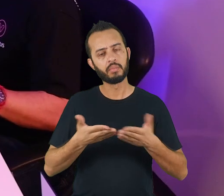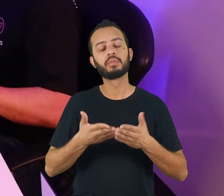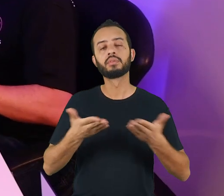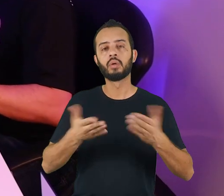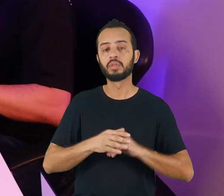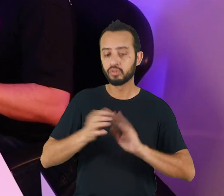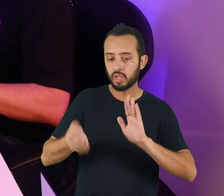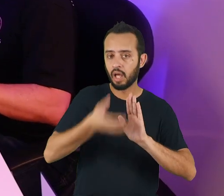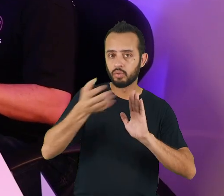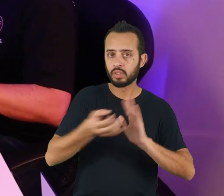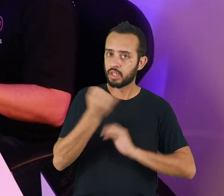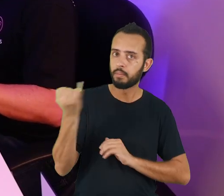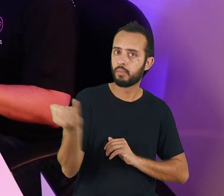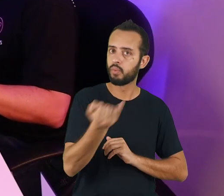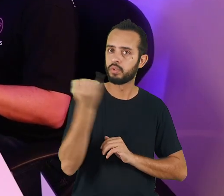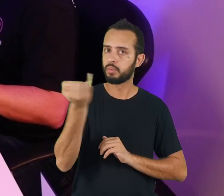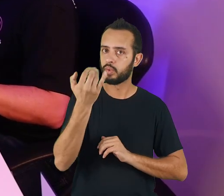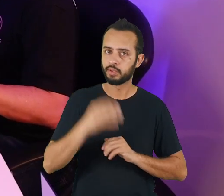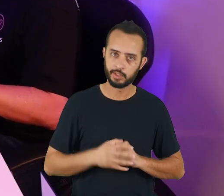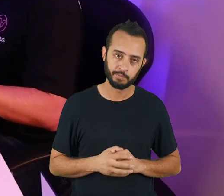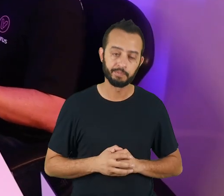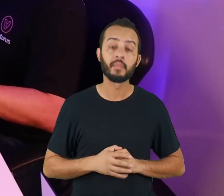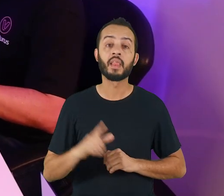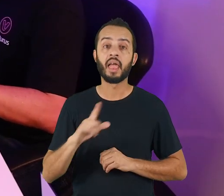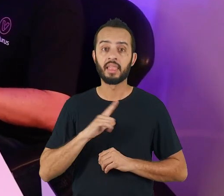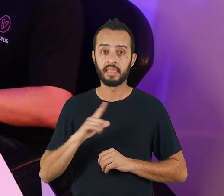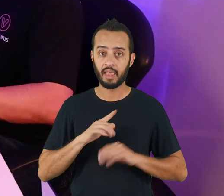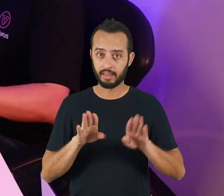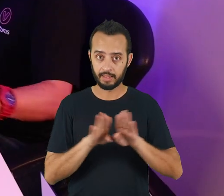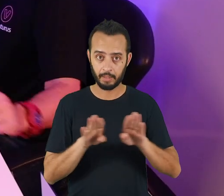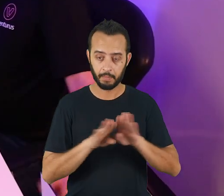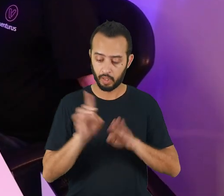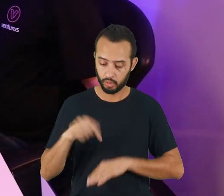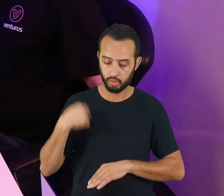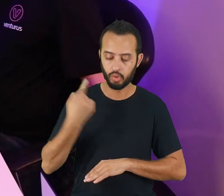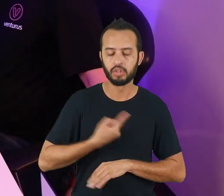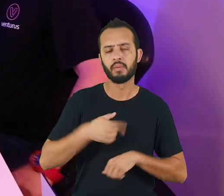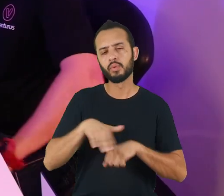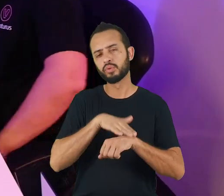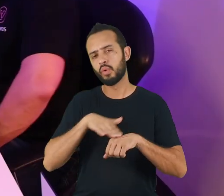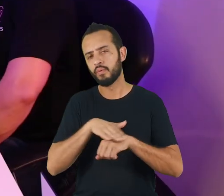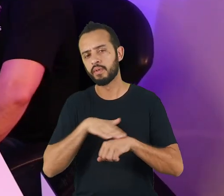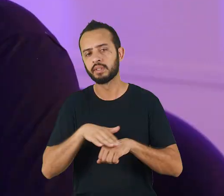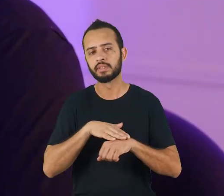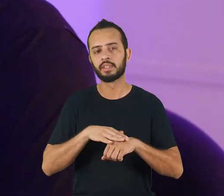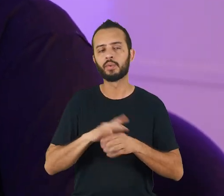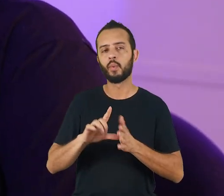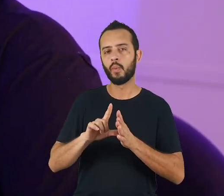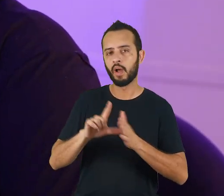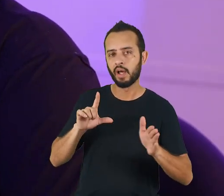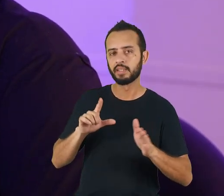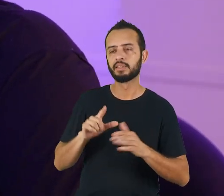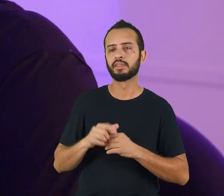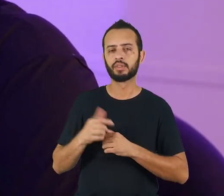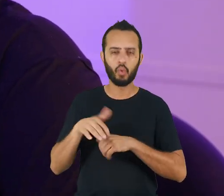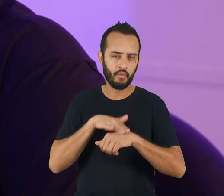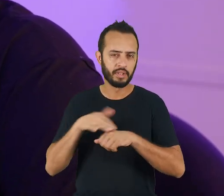essa essa parte de atualização é super importante e tem um ponto né a gente tava fazendo uma uma